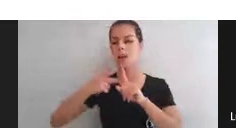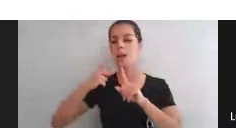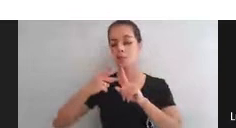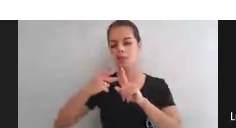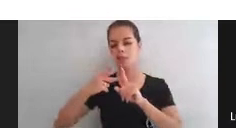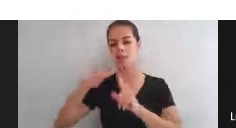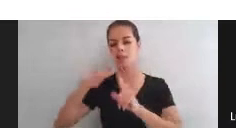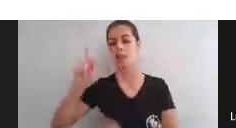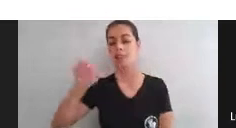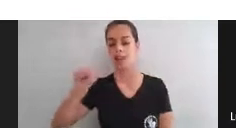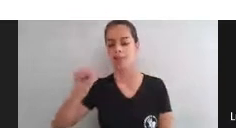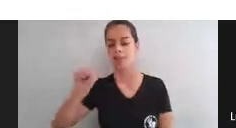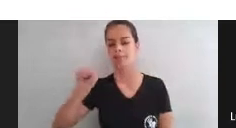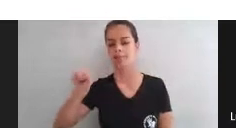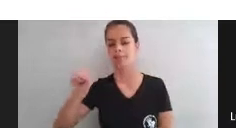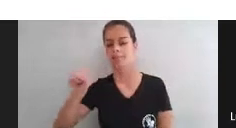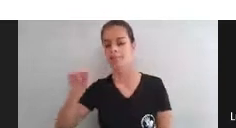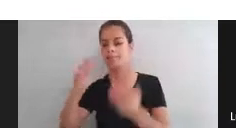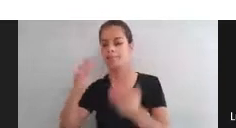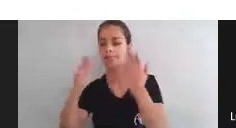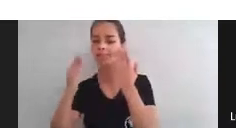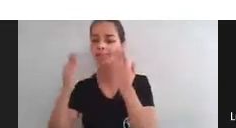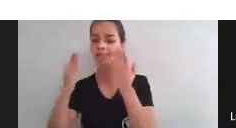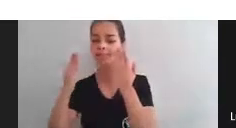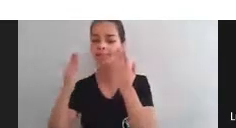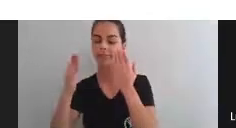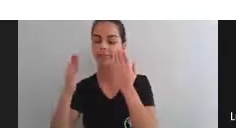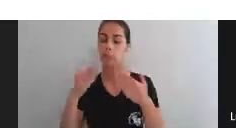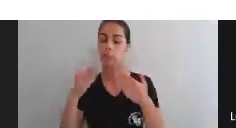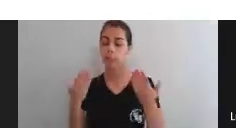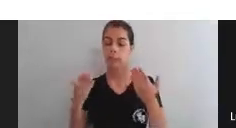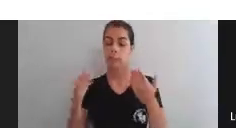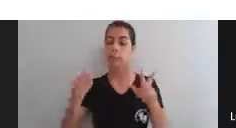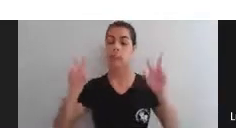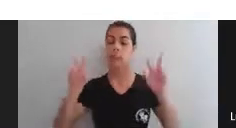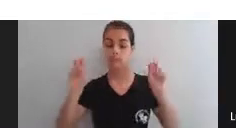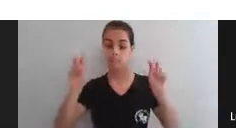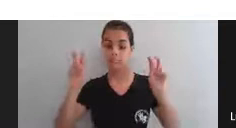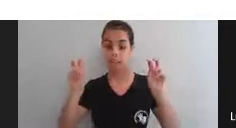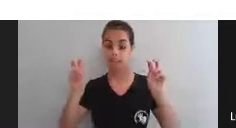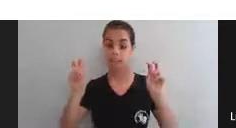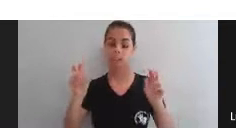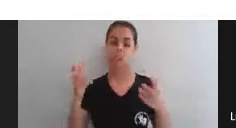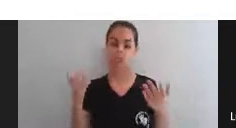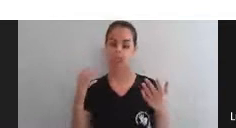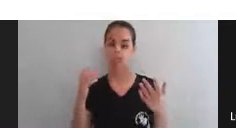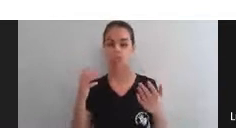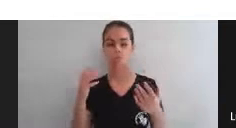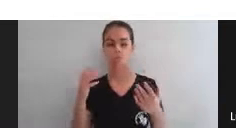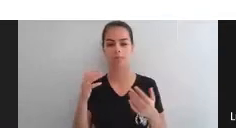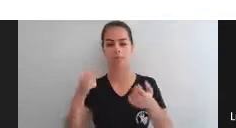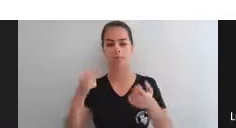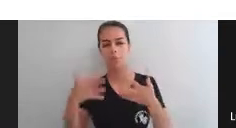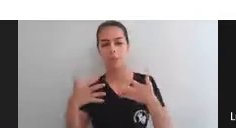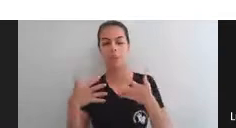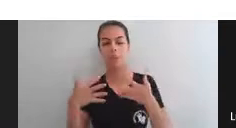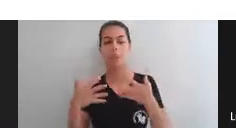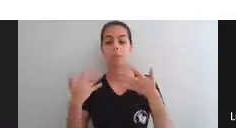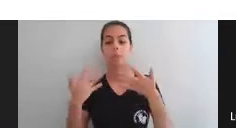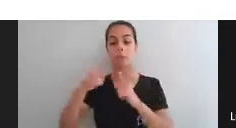de gás, né? E, portanto, nesse caso, fazendo essa definição, as